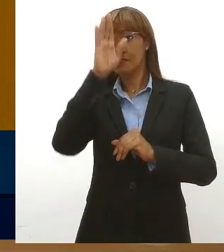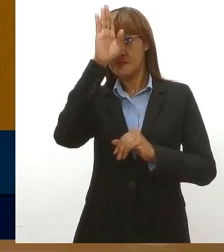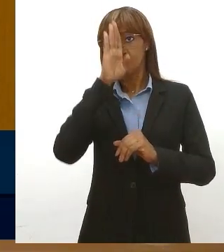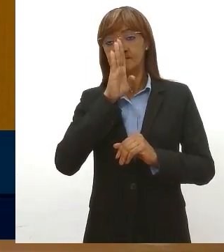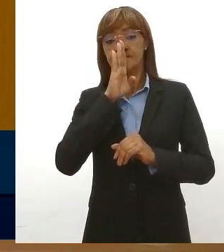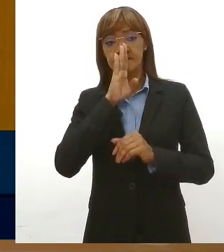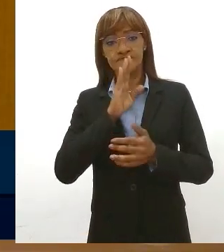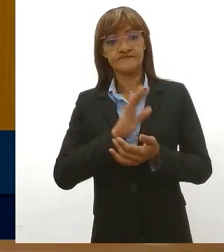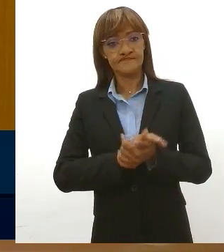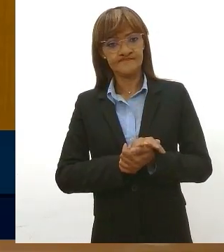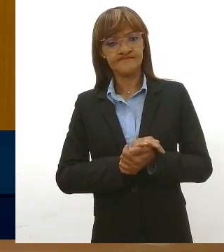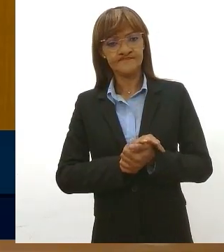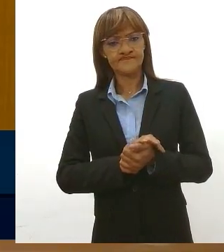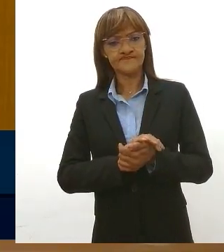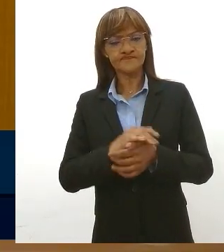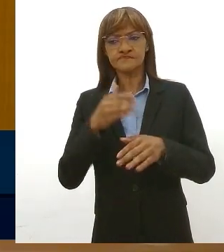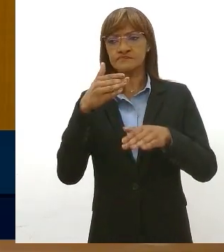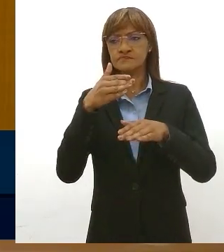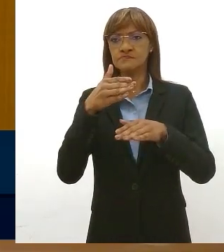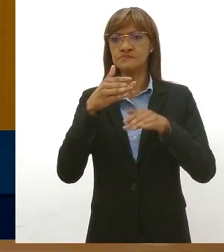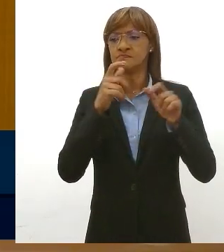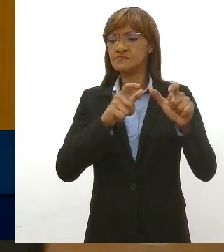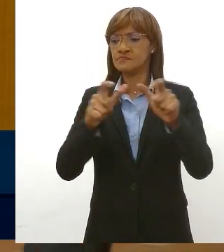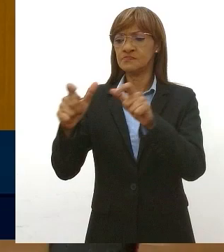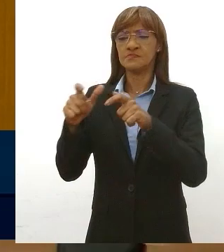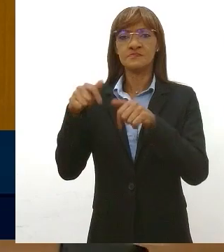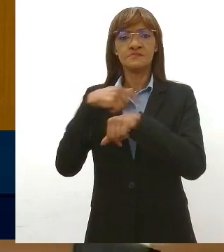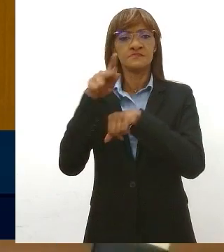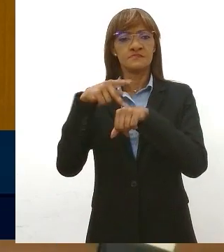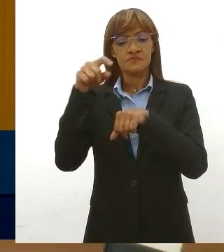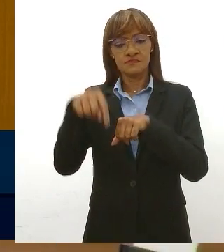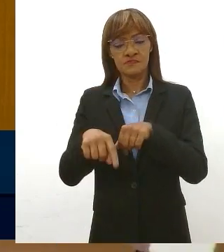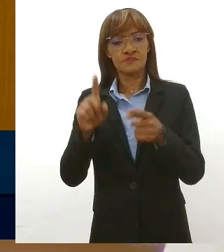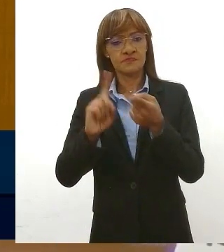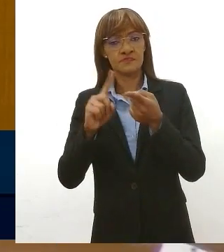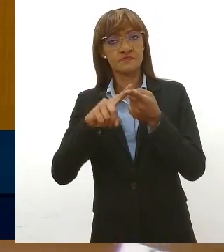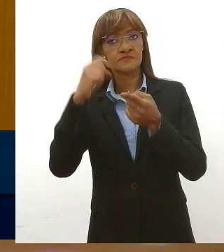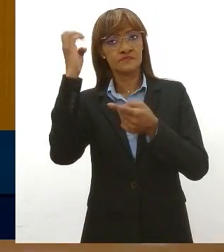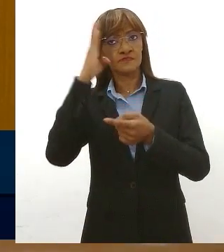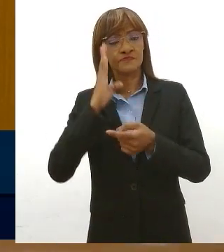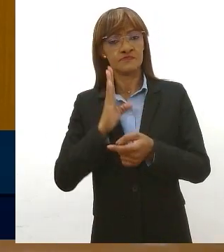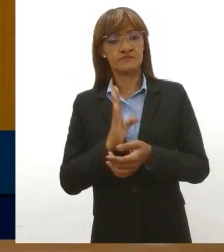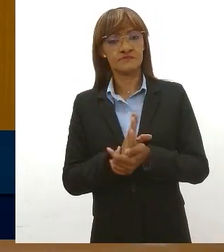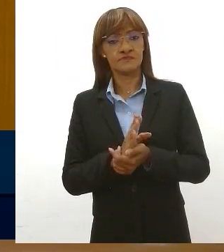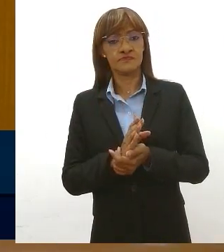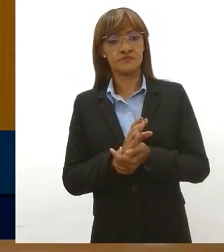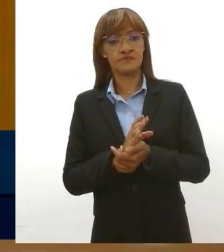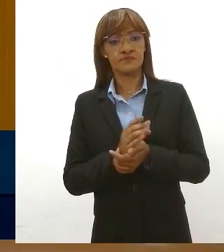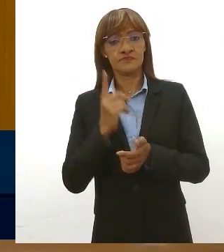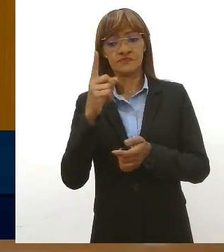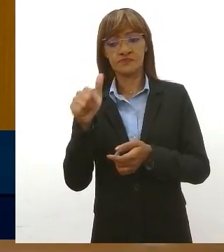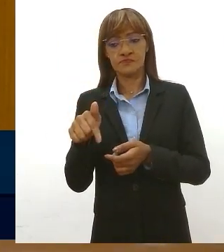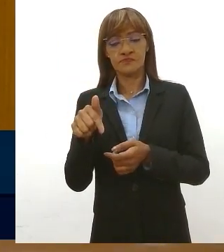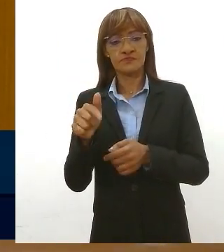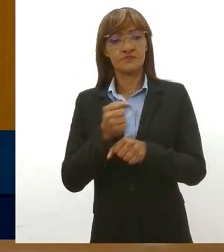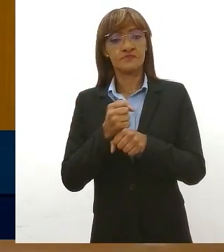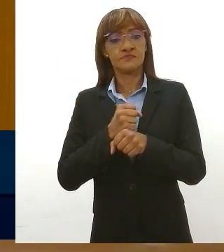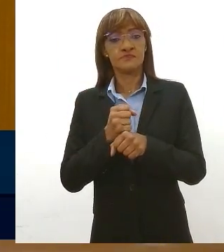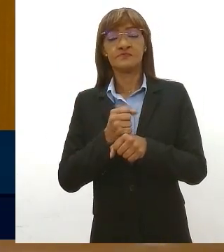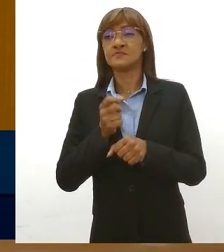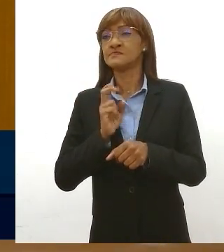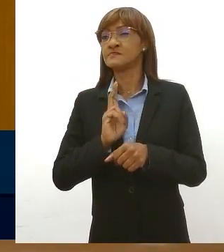países, e aqui no Brasil não é diferente. Há 17 anos que existe sempre um exemplar com